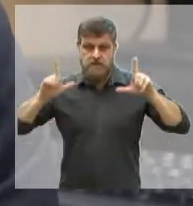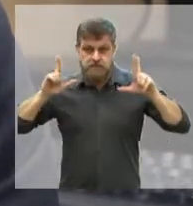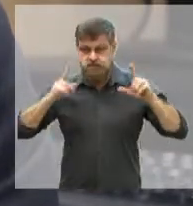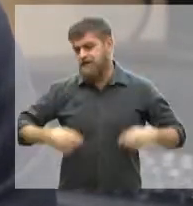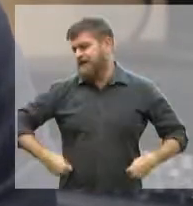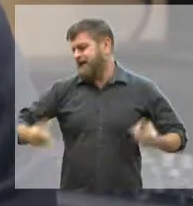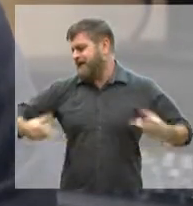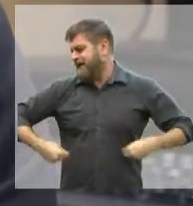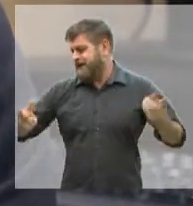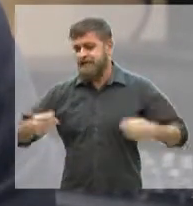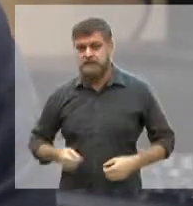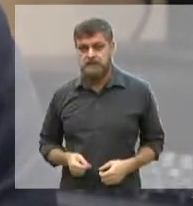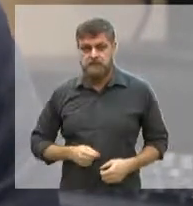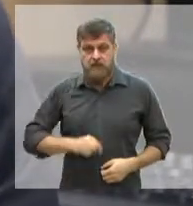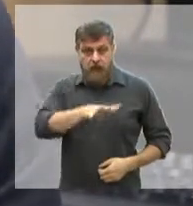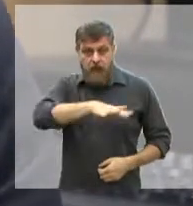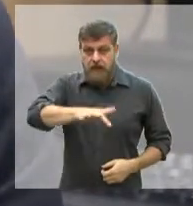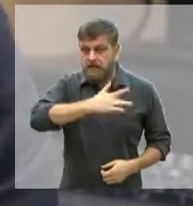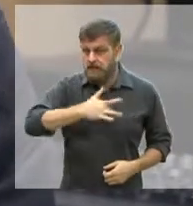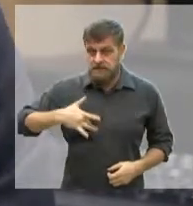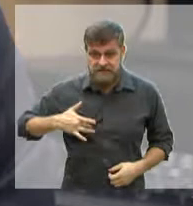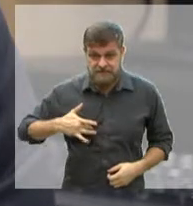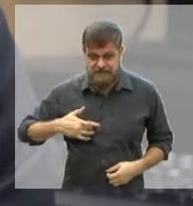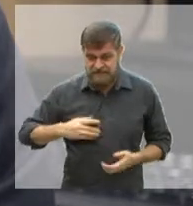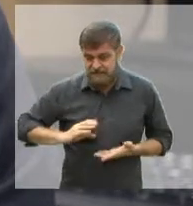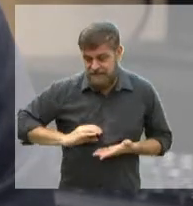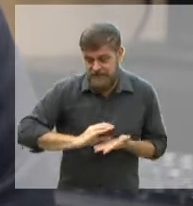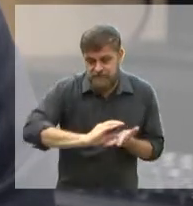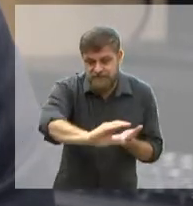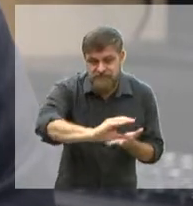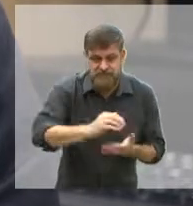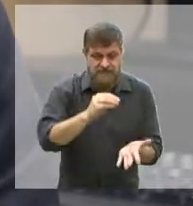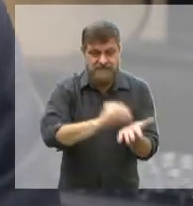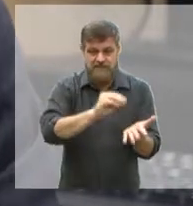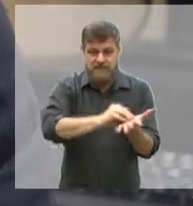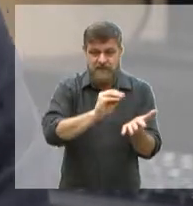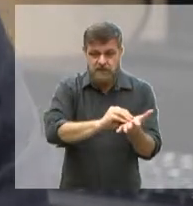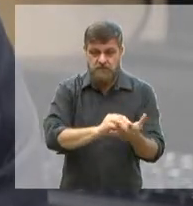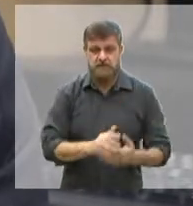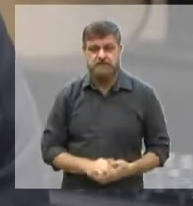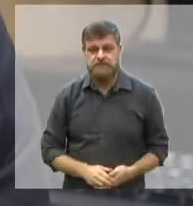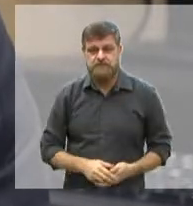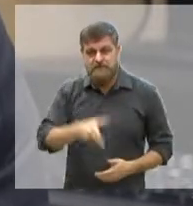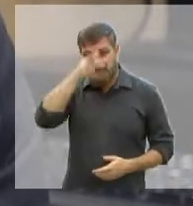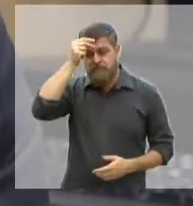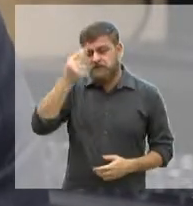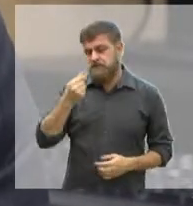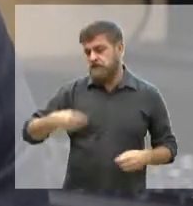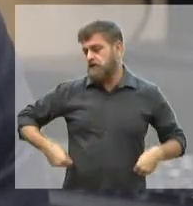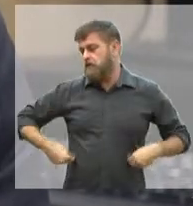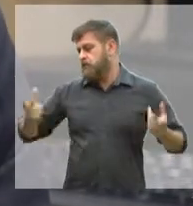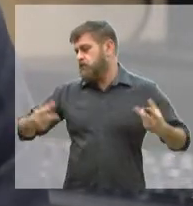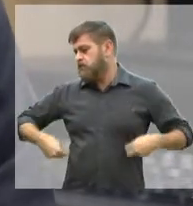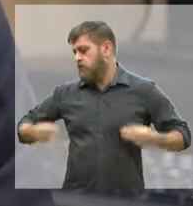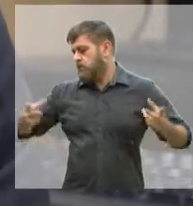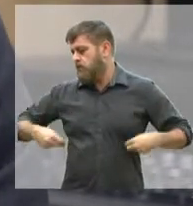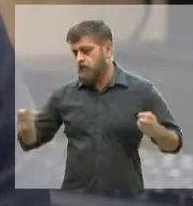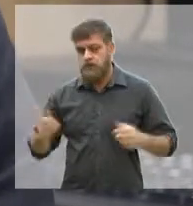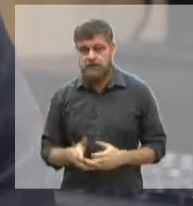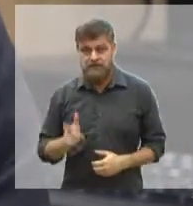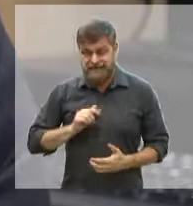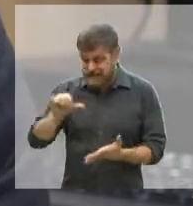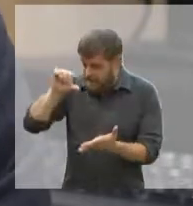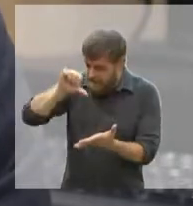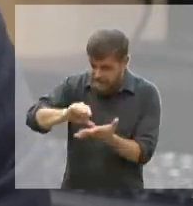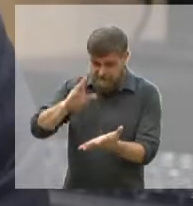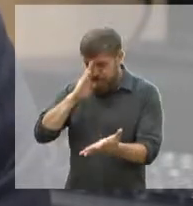muito e que não gasta, na minha opinião, bem o suficiente para que isso seja, vamos dizer, se torne um problema central